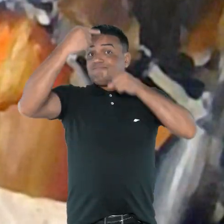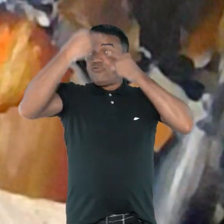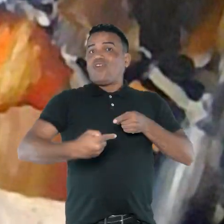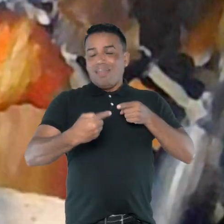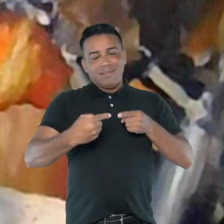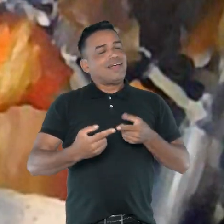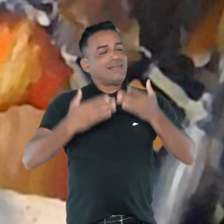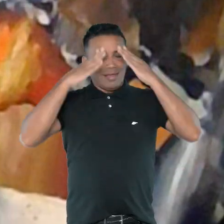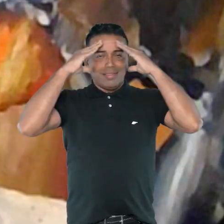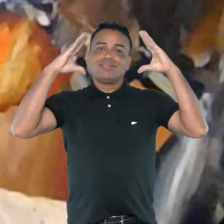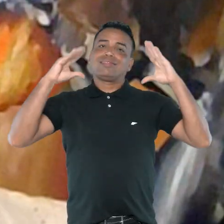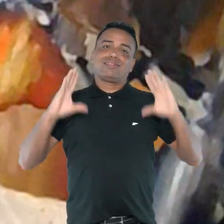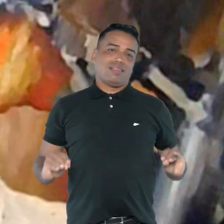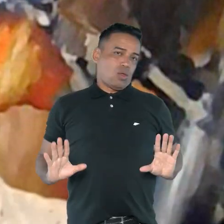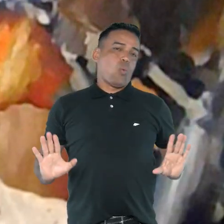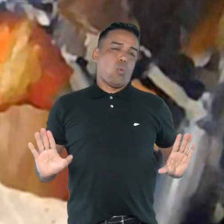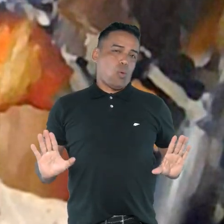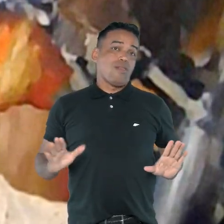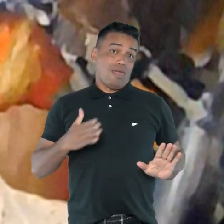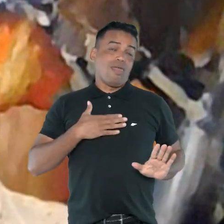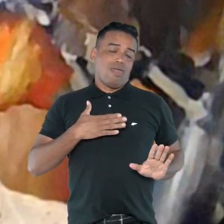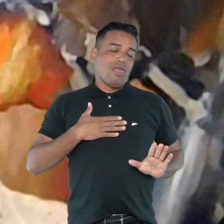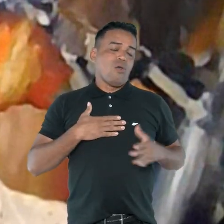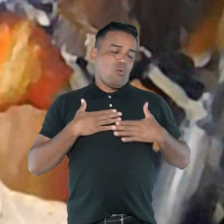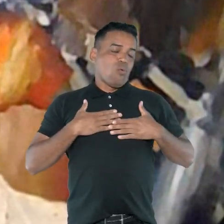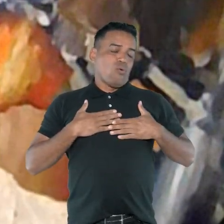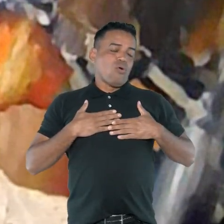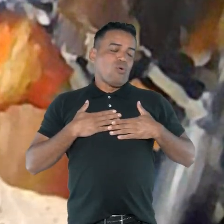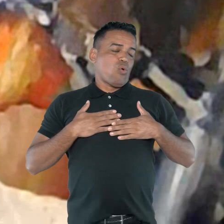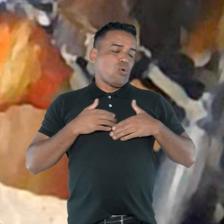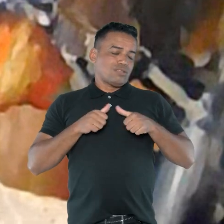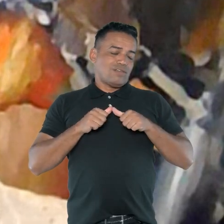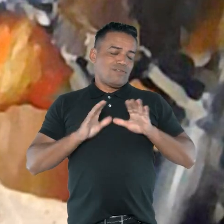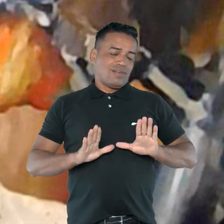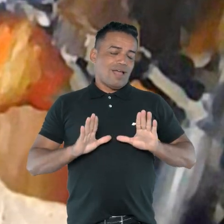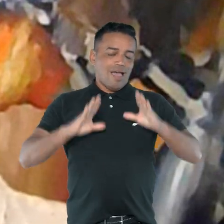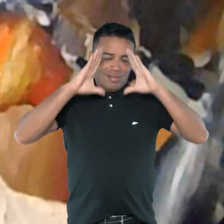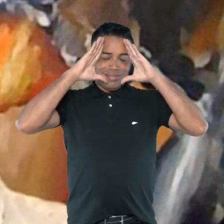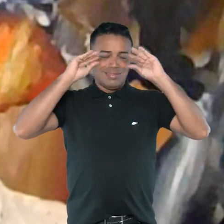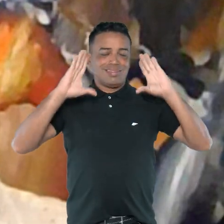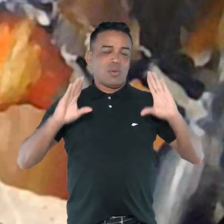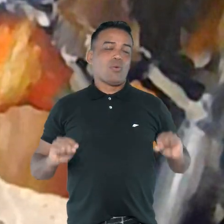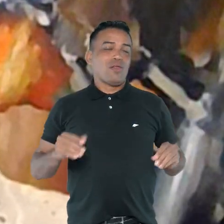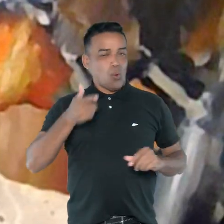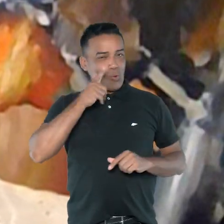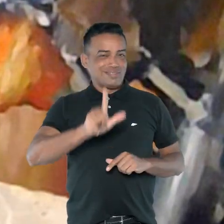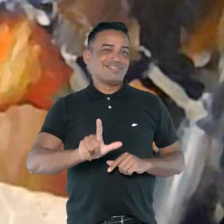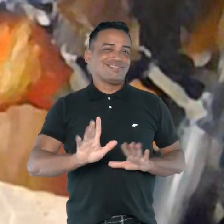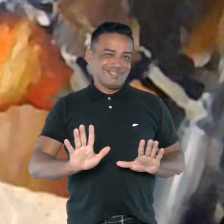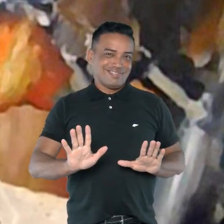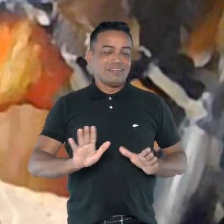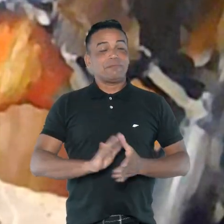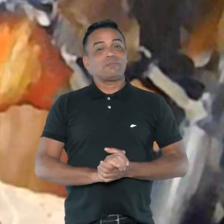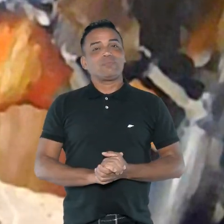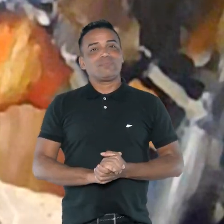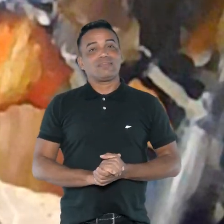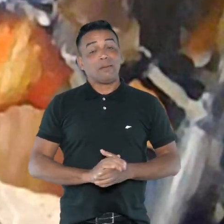fica tranquilo. Bom, eu fiquei tranquila, eu consegui ficar tranquila com isso.